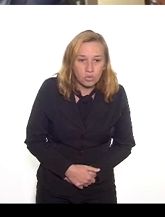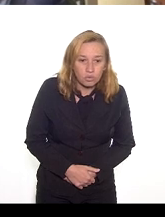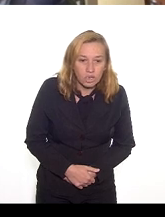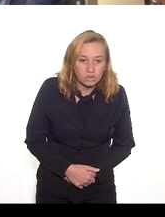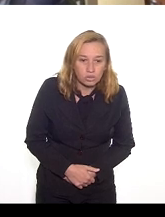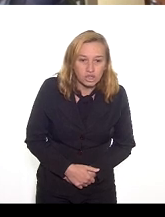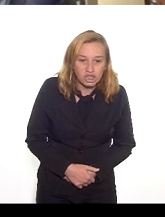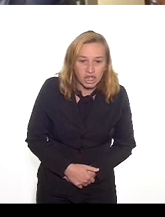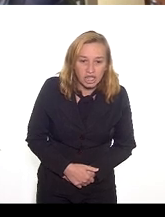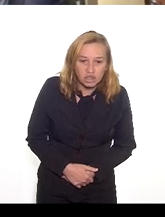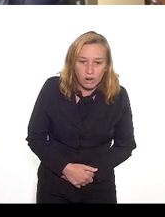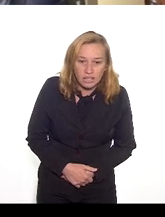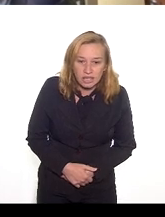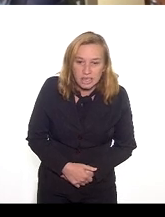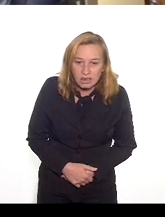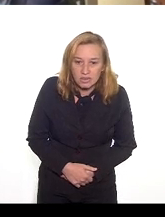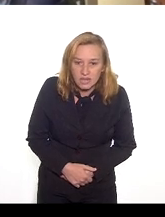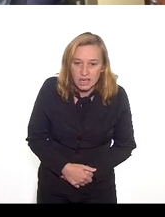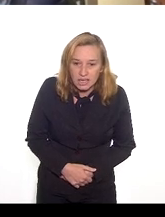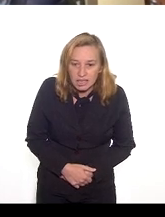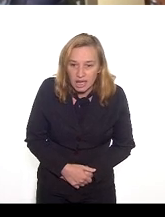Eu fico entusiasmado. Não, de modo algum.